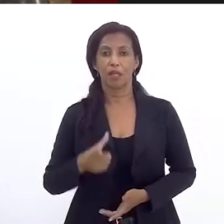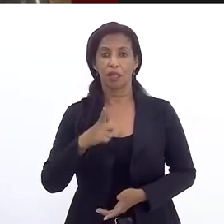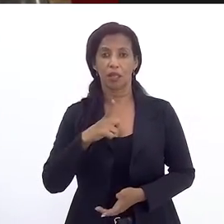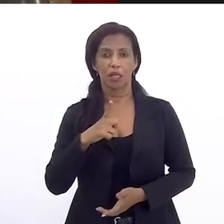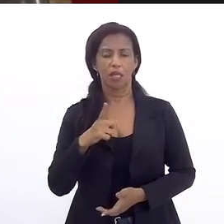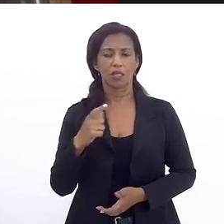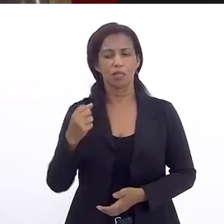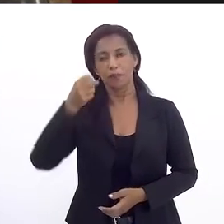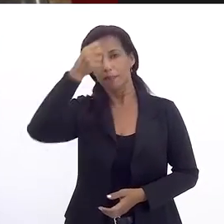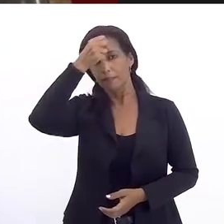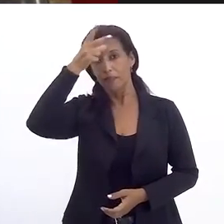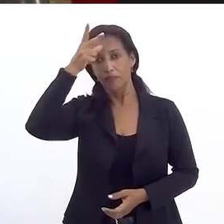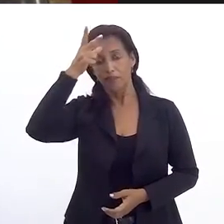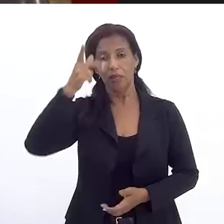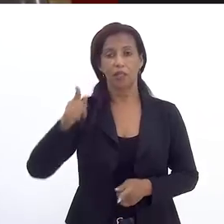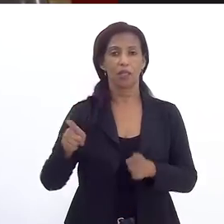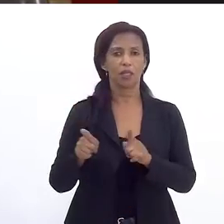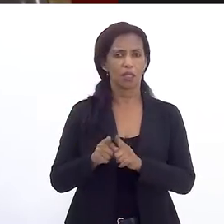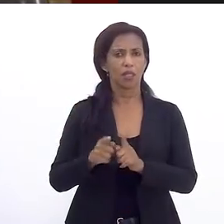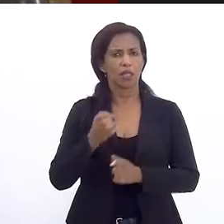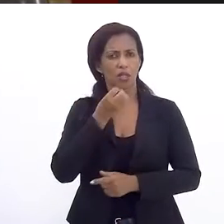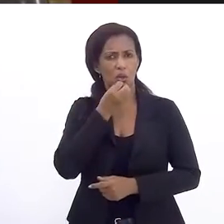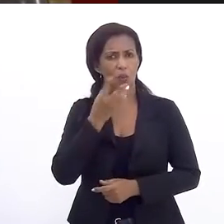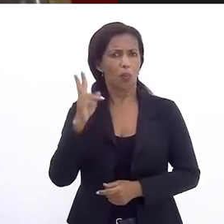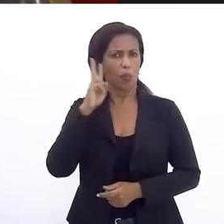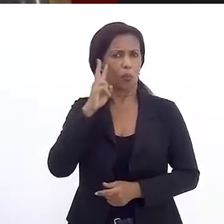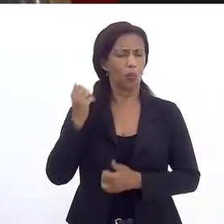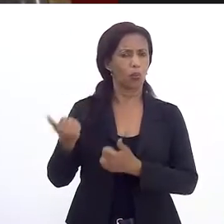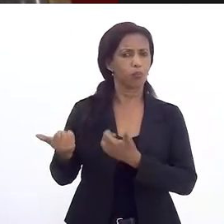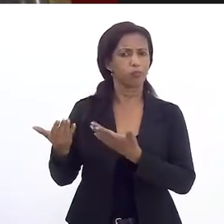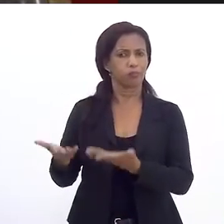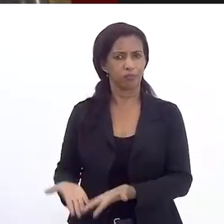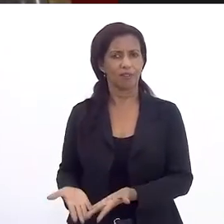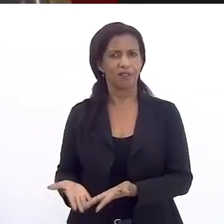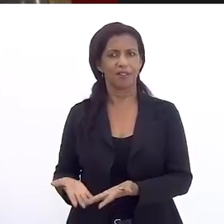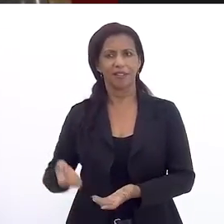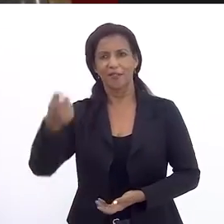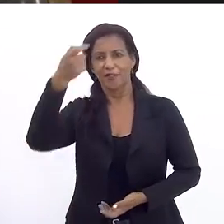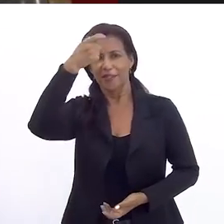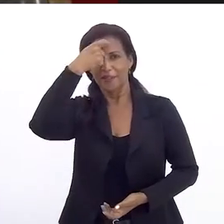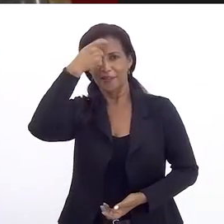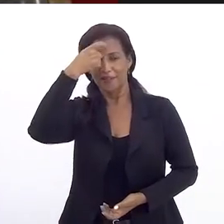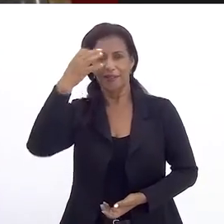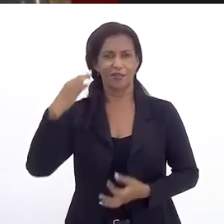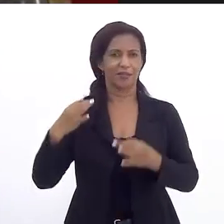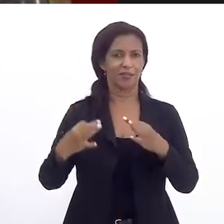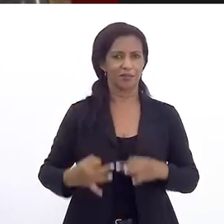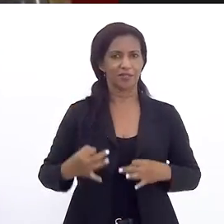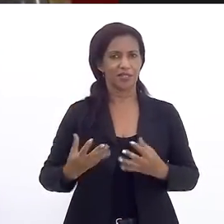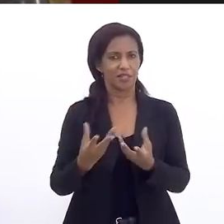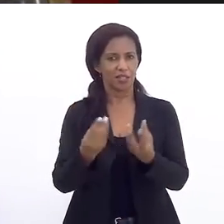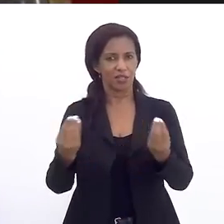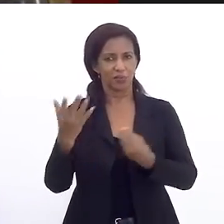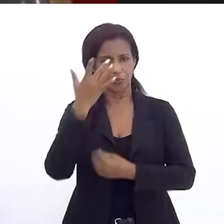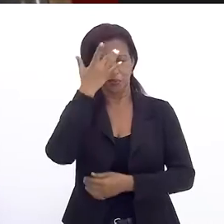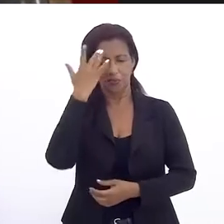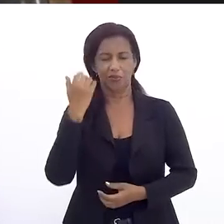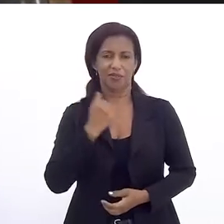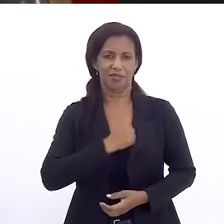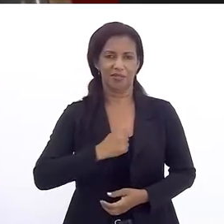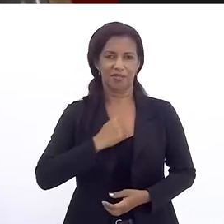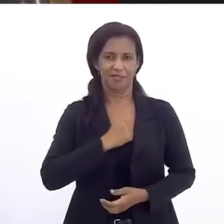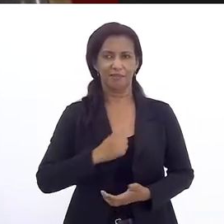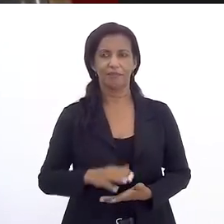Todo dia a gente aprende alguma coisa nova, e foi muito gratificante ter sido prefeita e ter deixado um